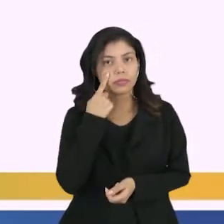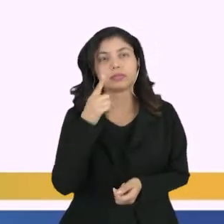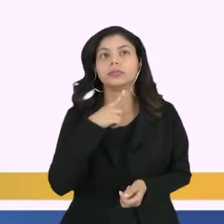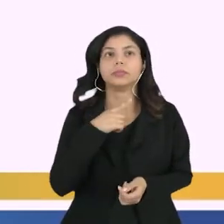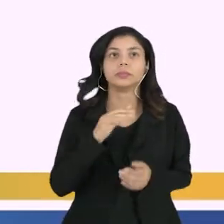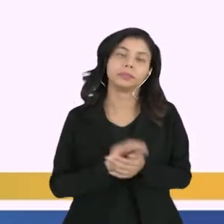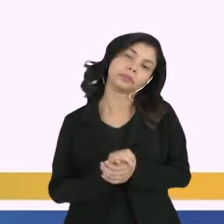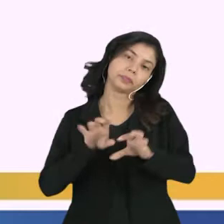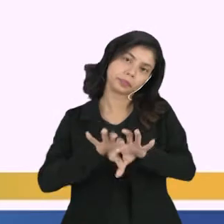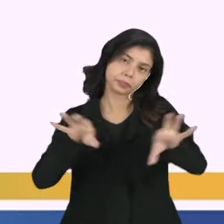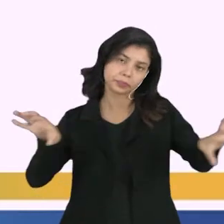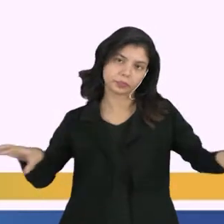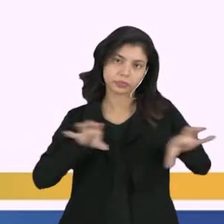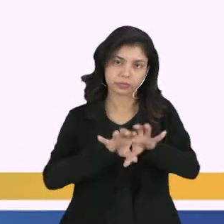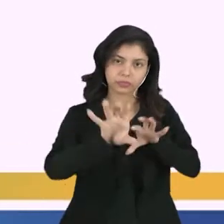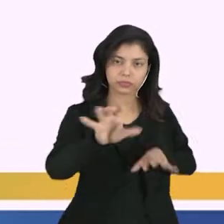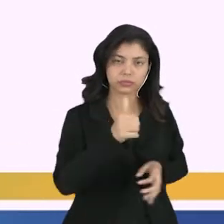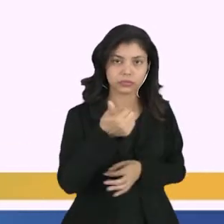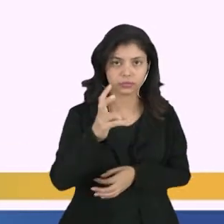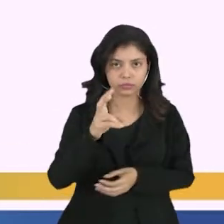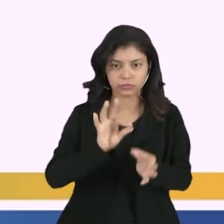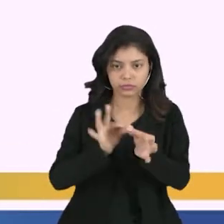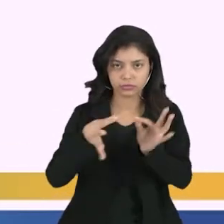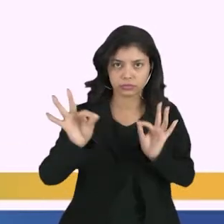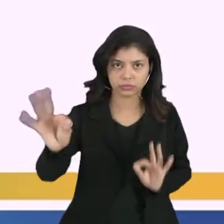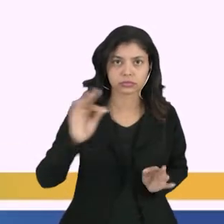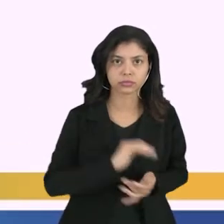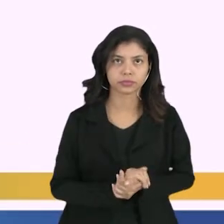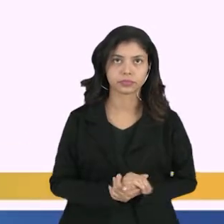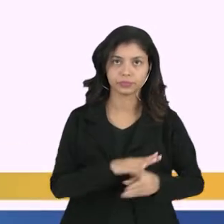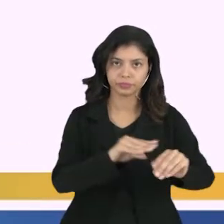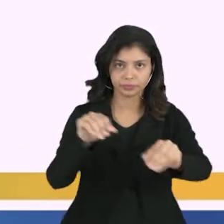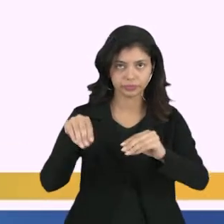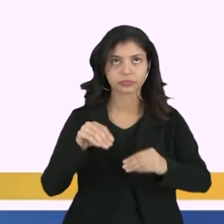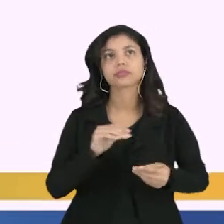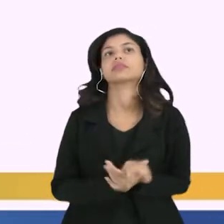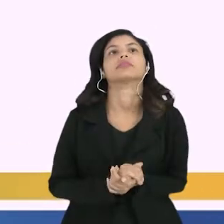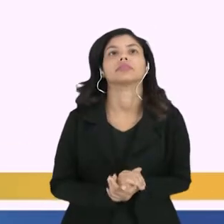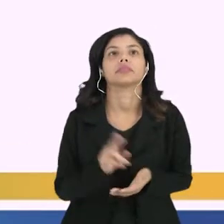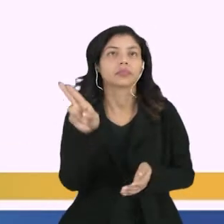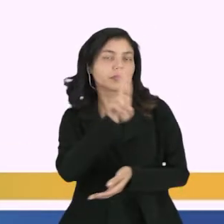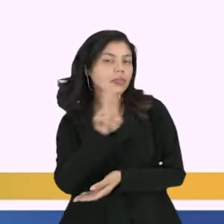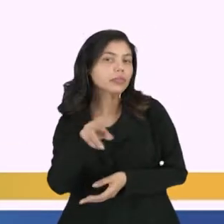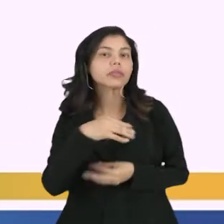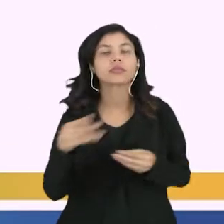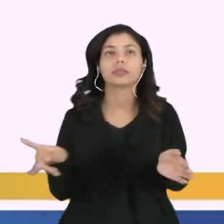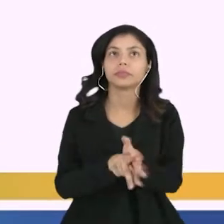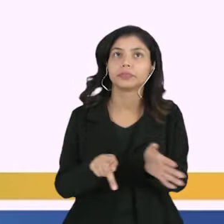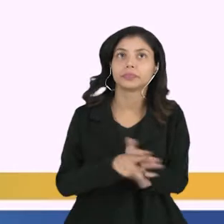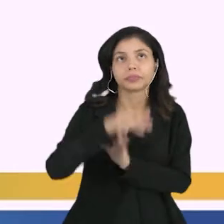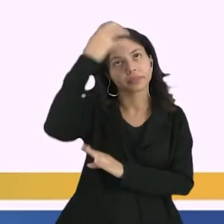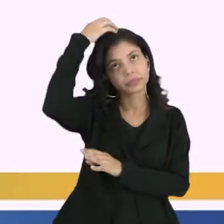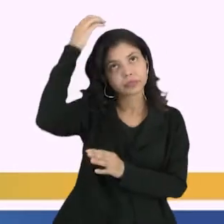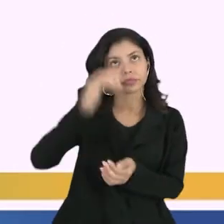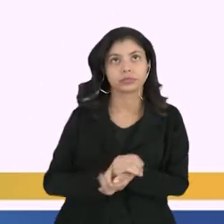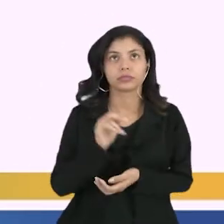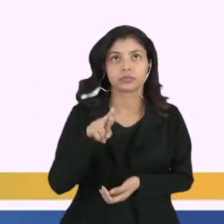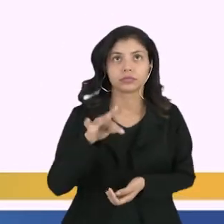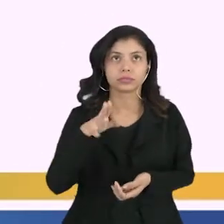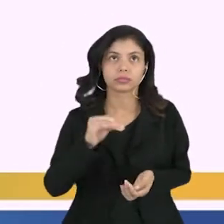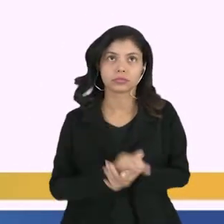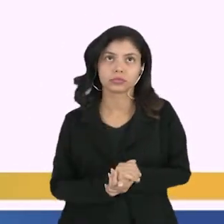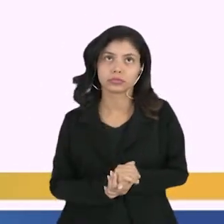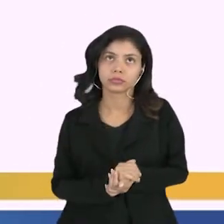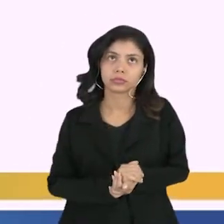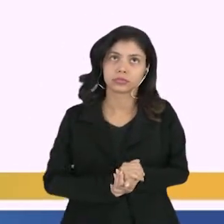essa divisão de 15 extensões de terra. Nomeados, então, pelo rei,